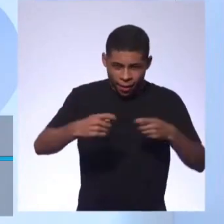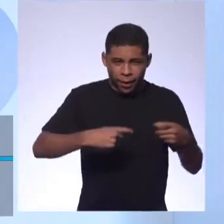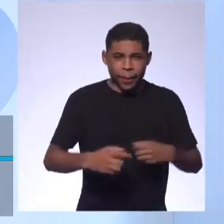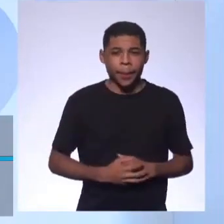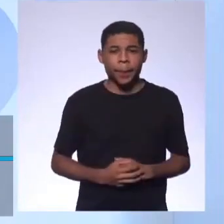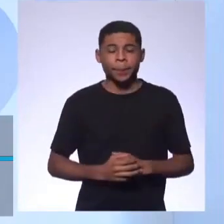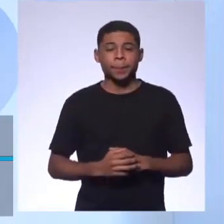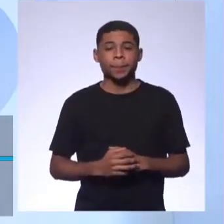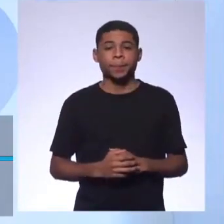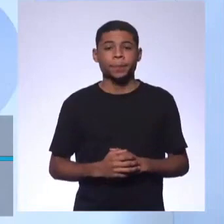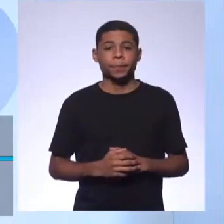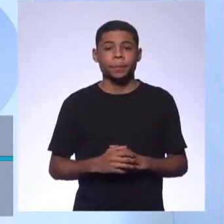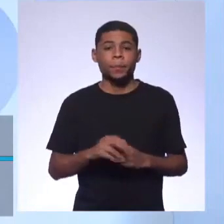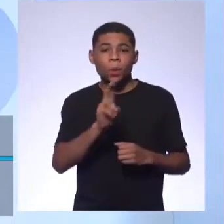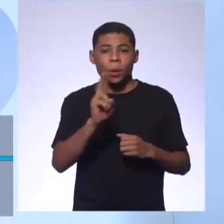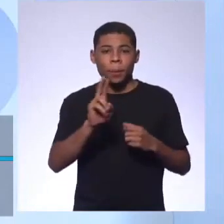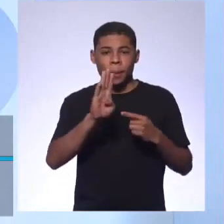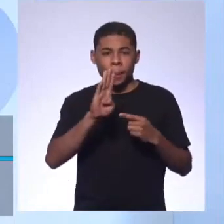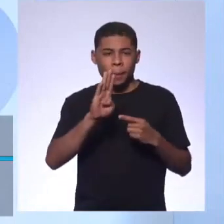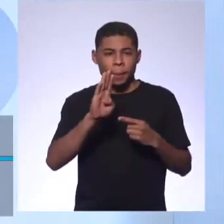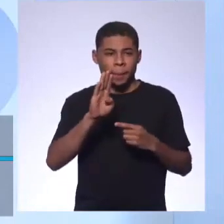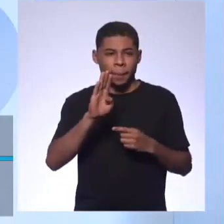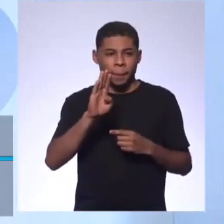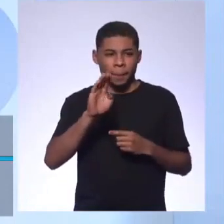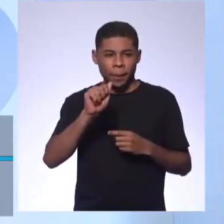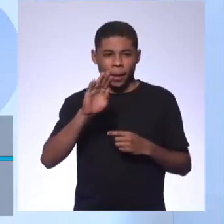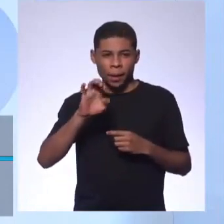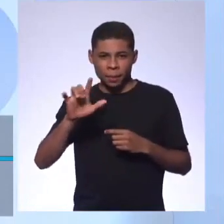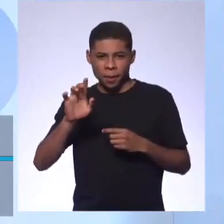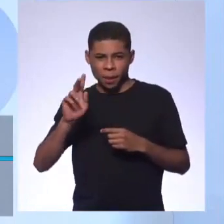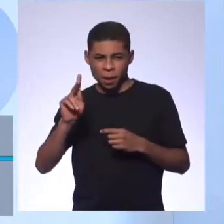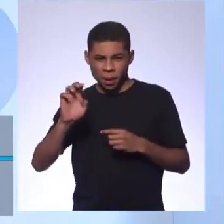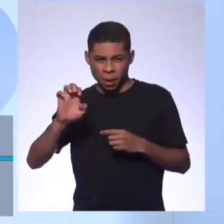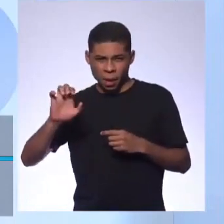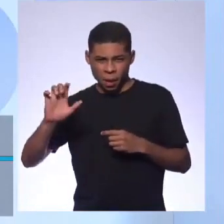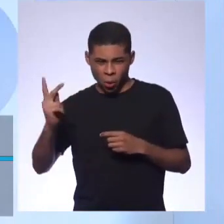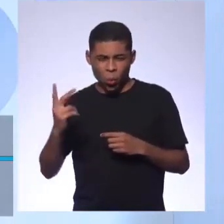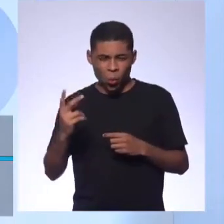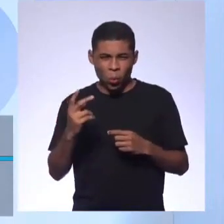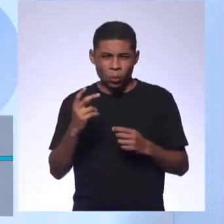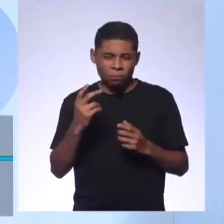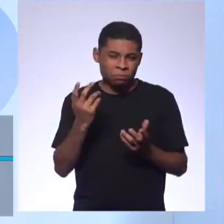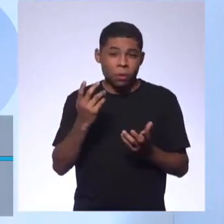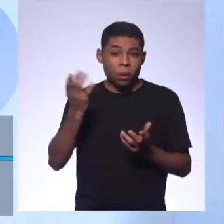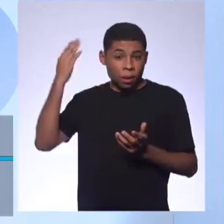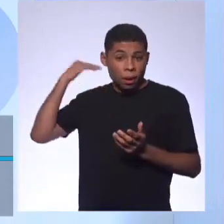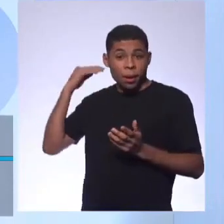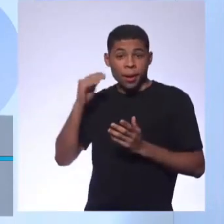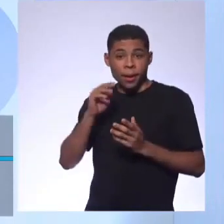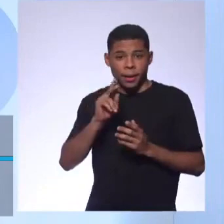chamada Baby Yar, em Kiev, que em